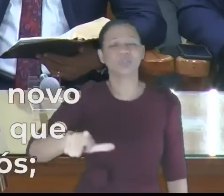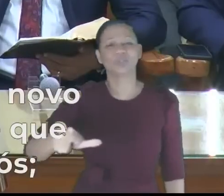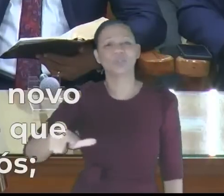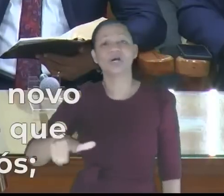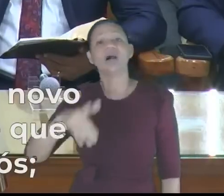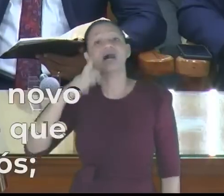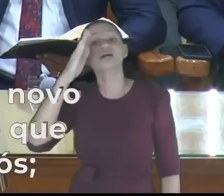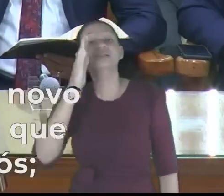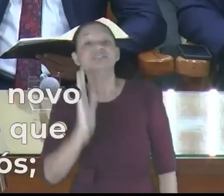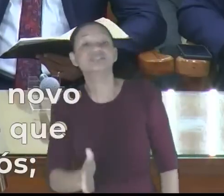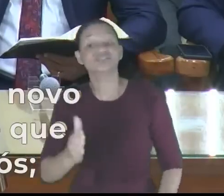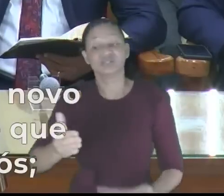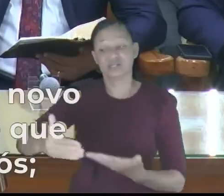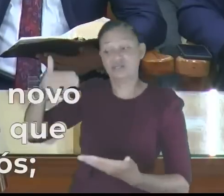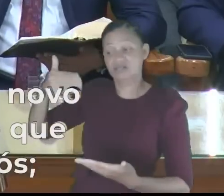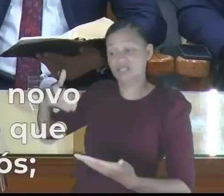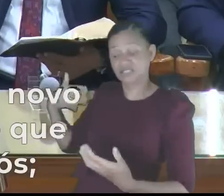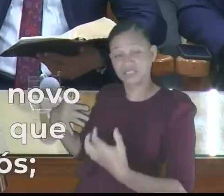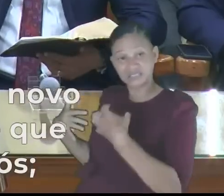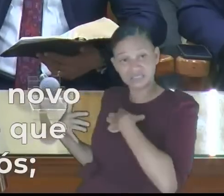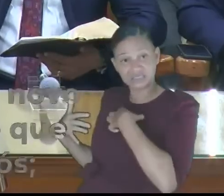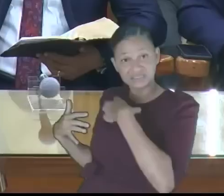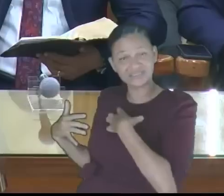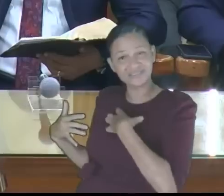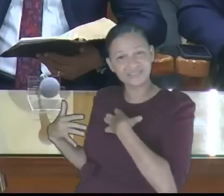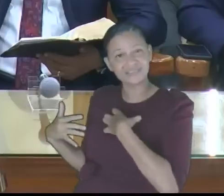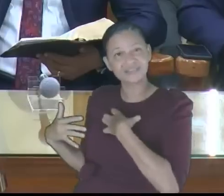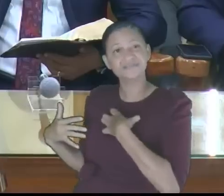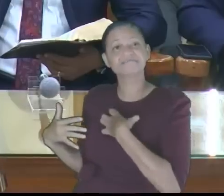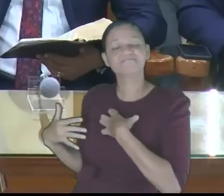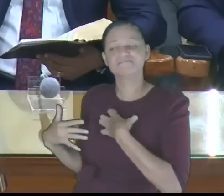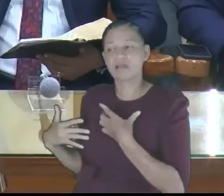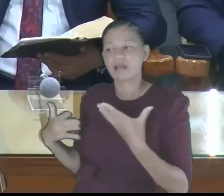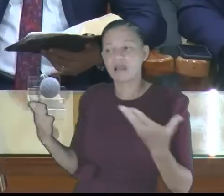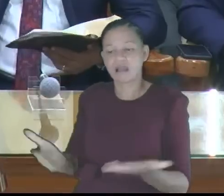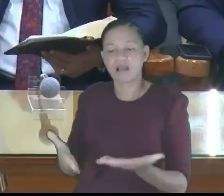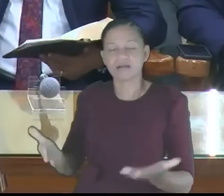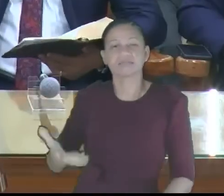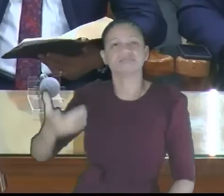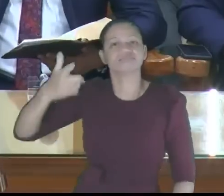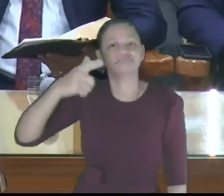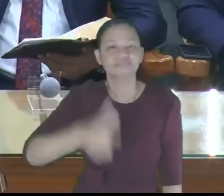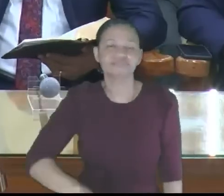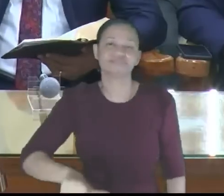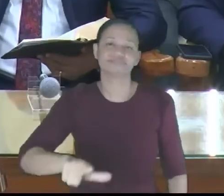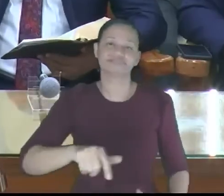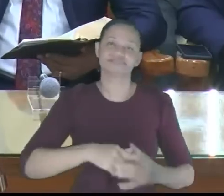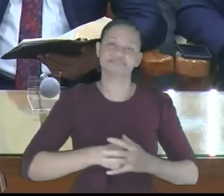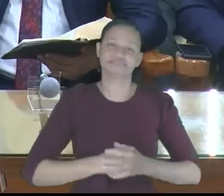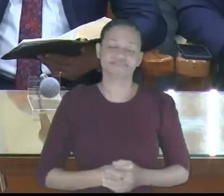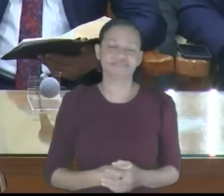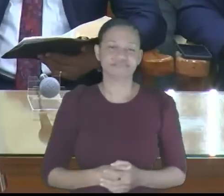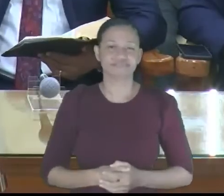tinha sentido uma vez, e agora outra vez.